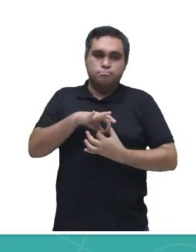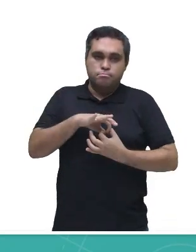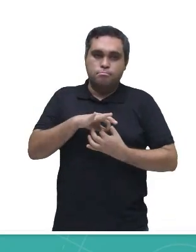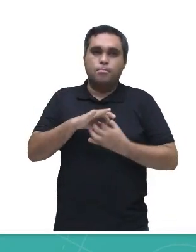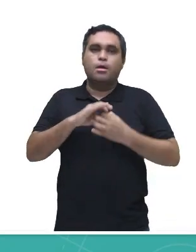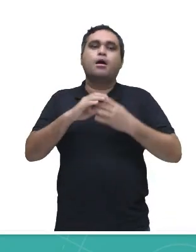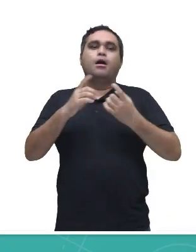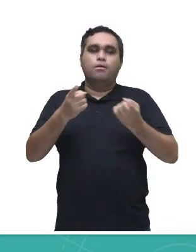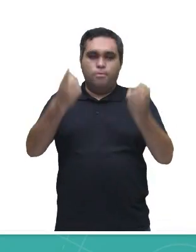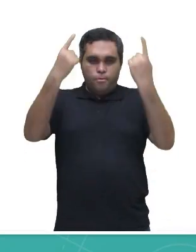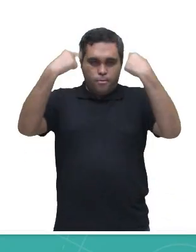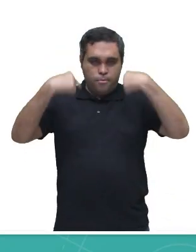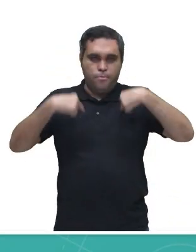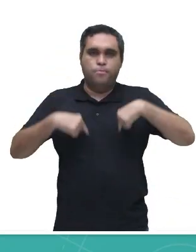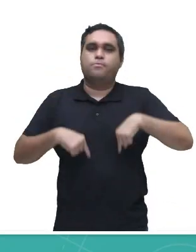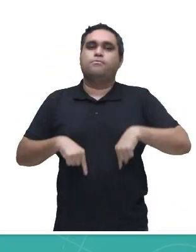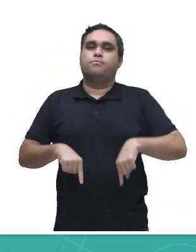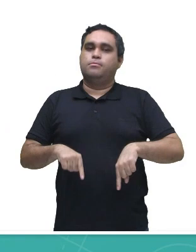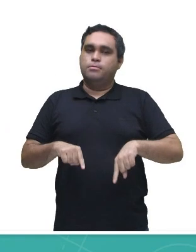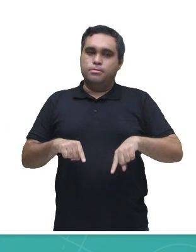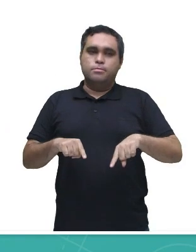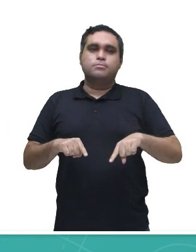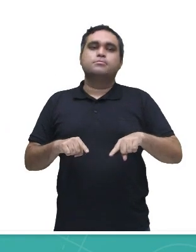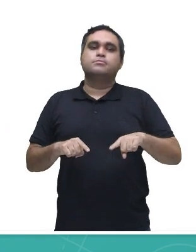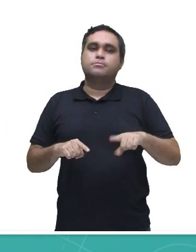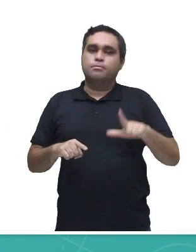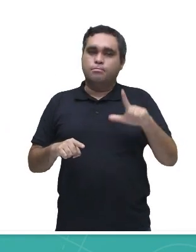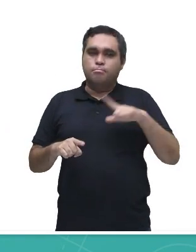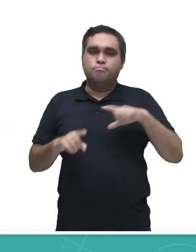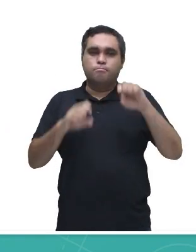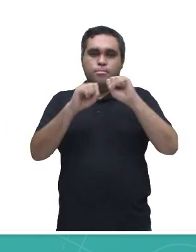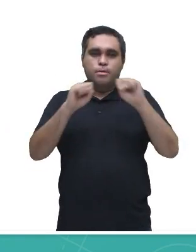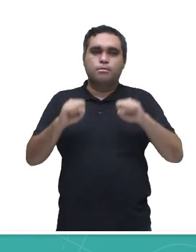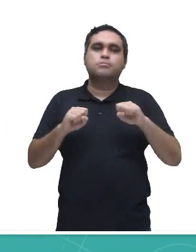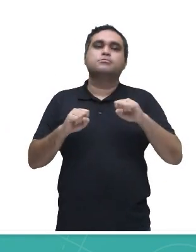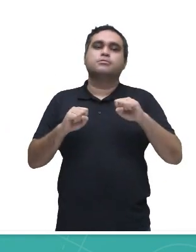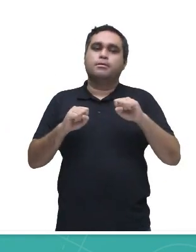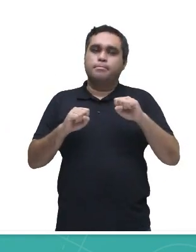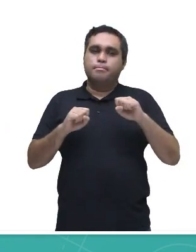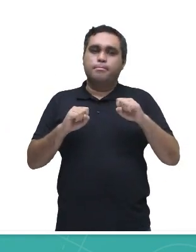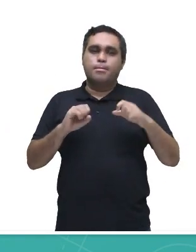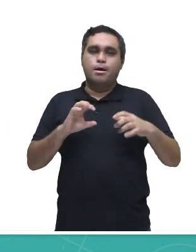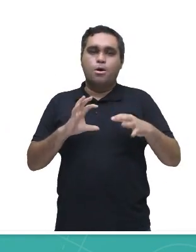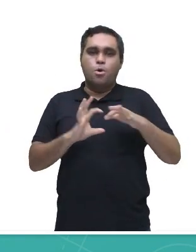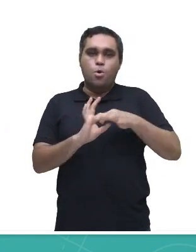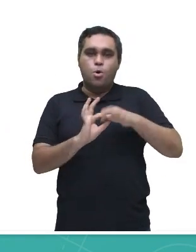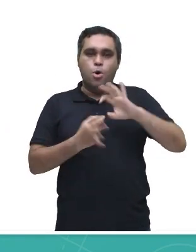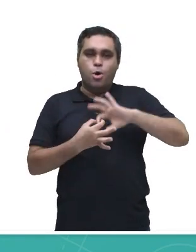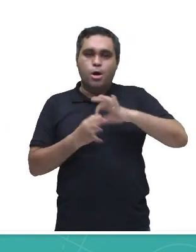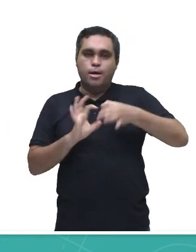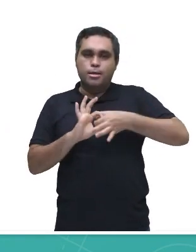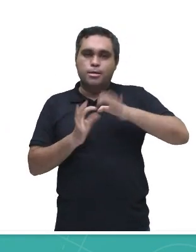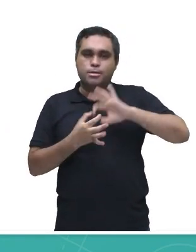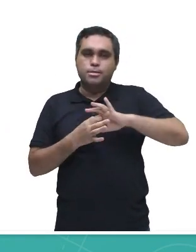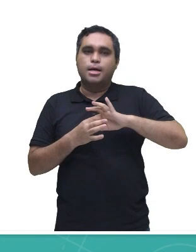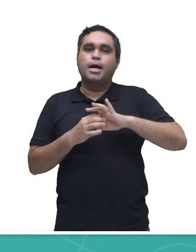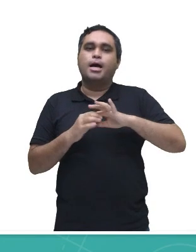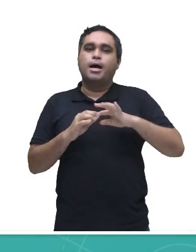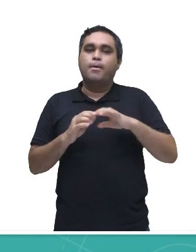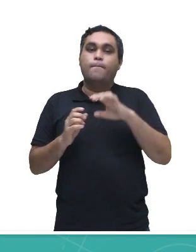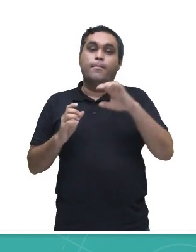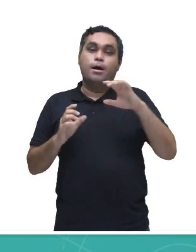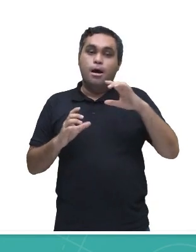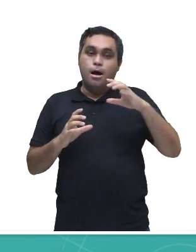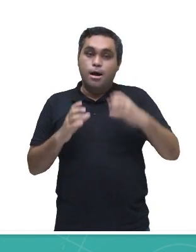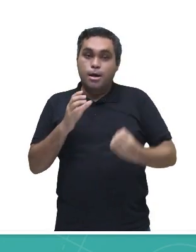aqui com vários sistemas, né? Esses sistemas se conversando vão formar o quê? Vão formar um organismo. Então,